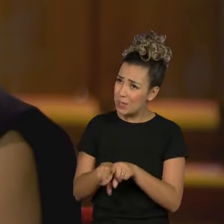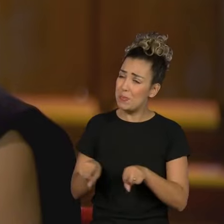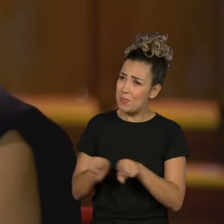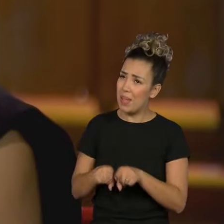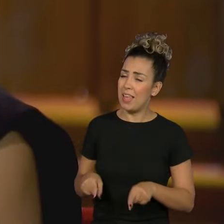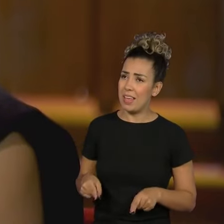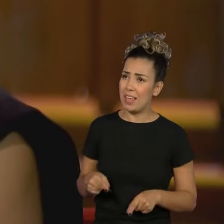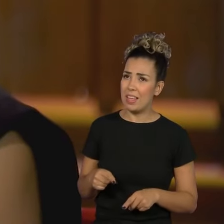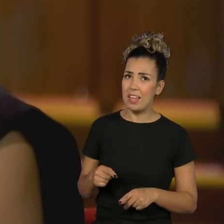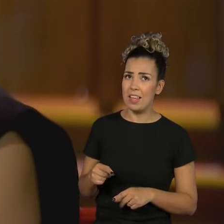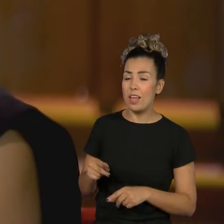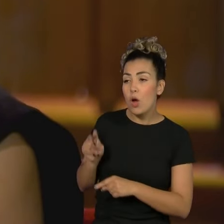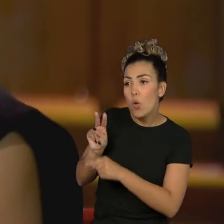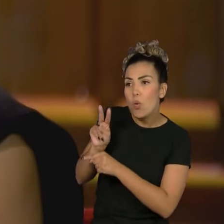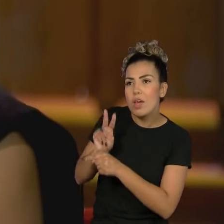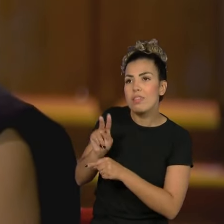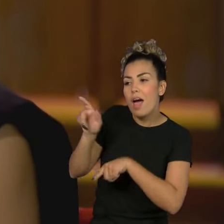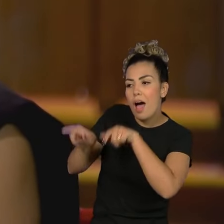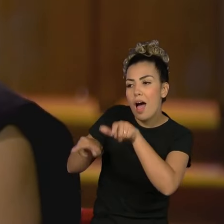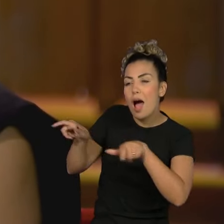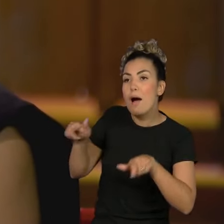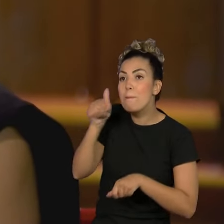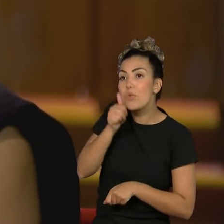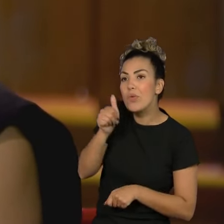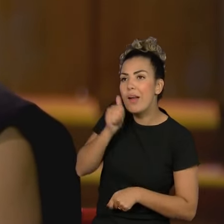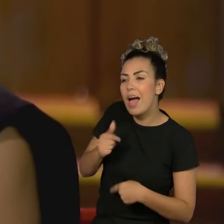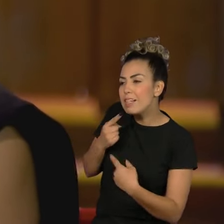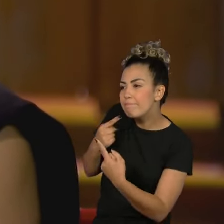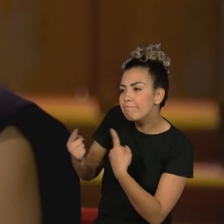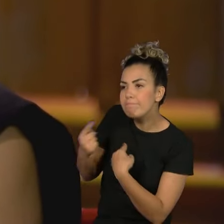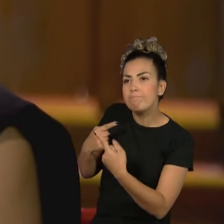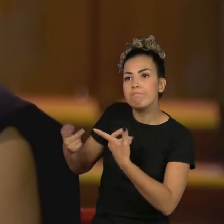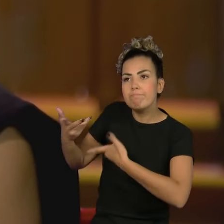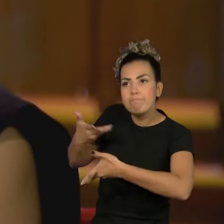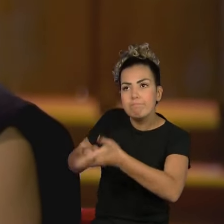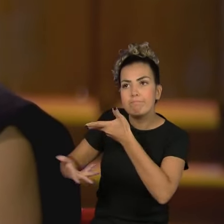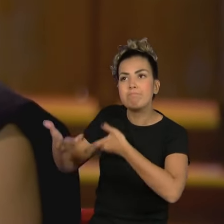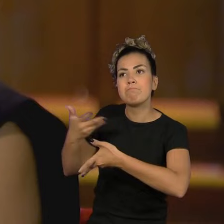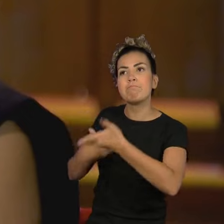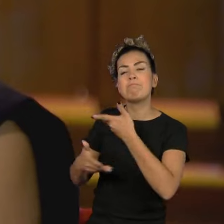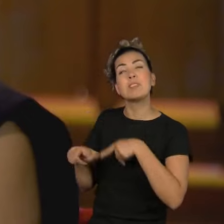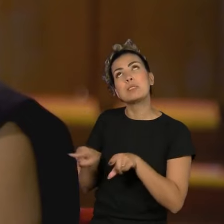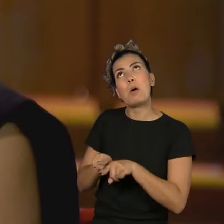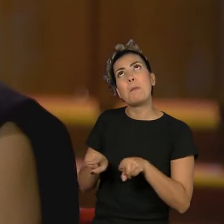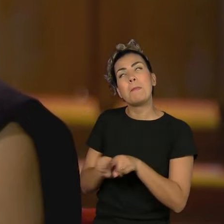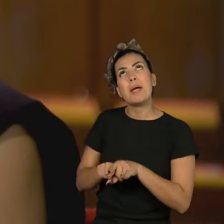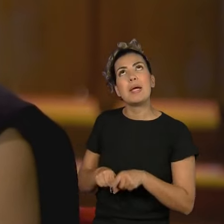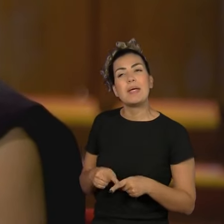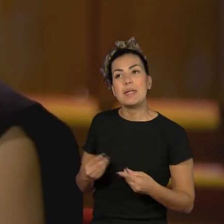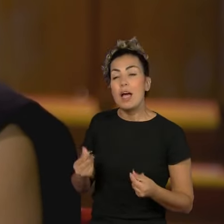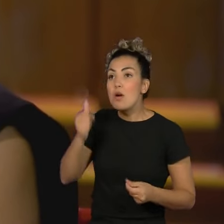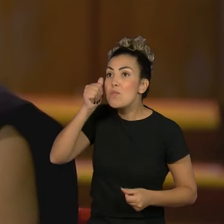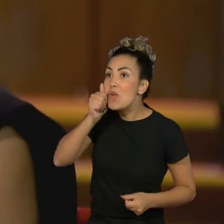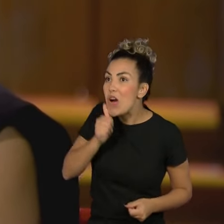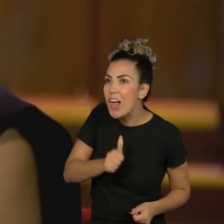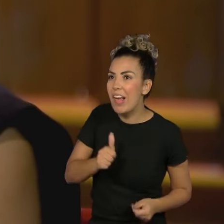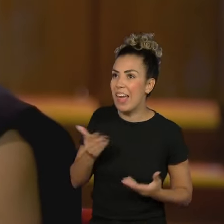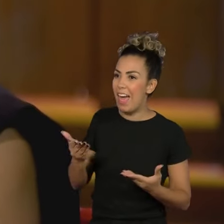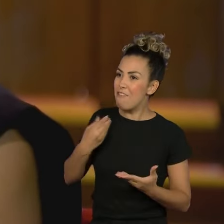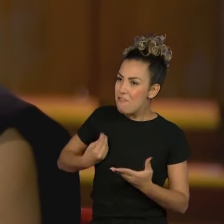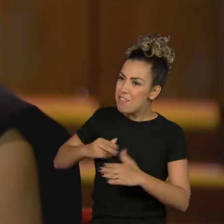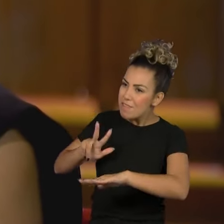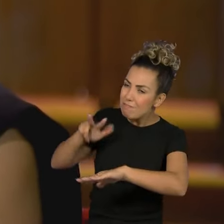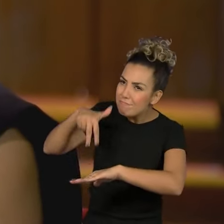cuidada de relações femininas e e e de e de Mulheres nesse mundo